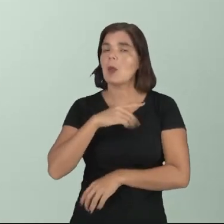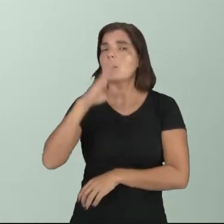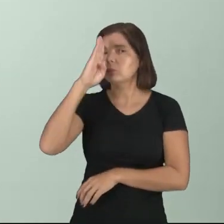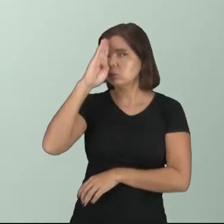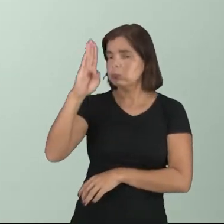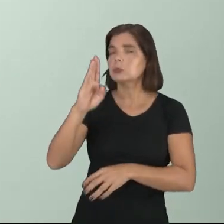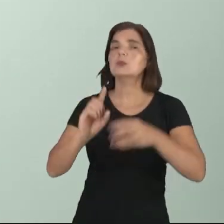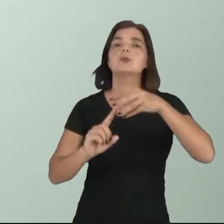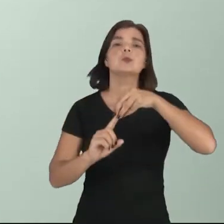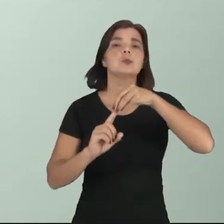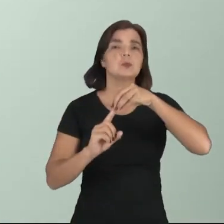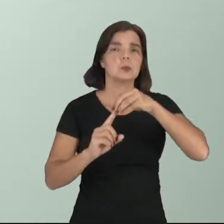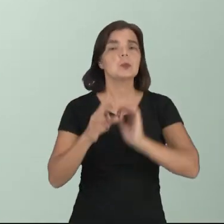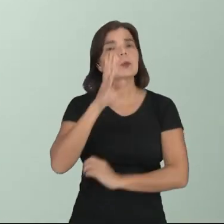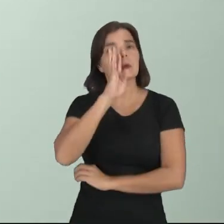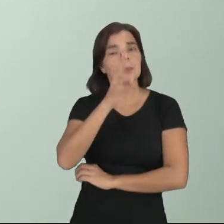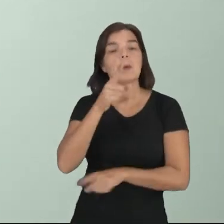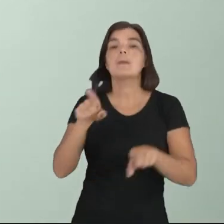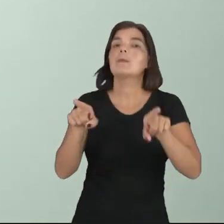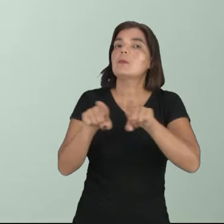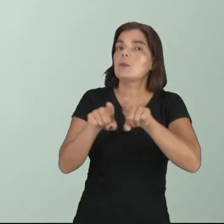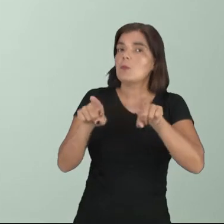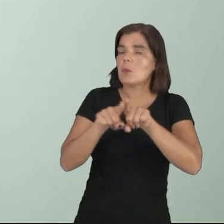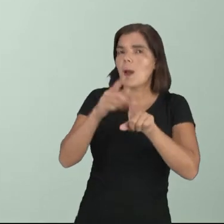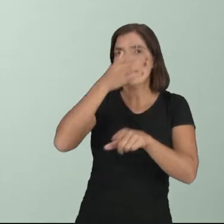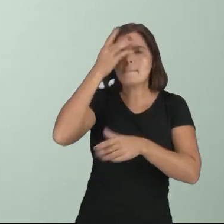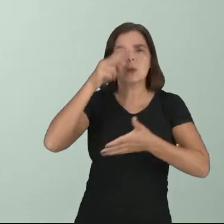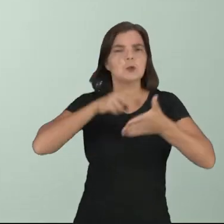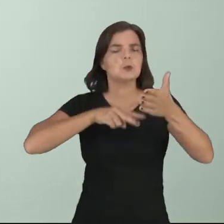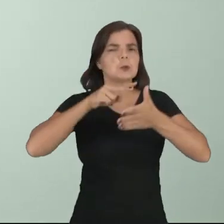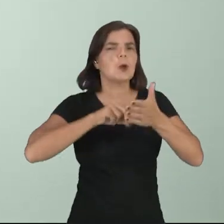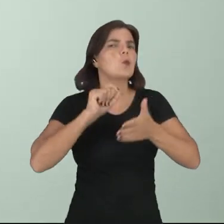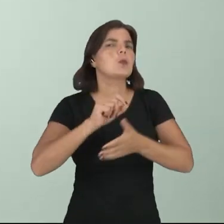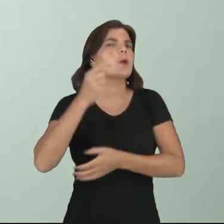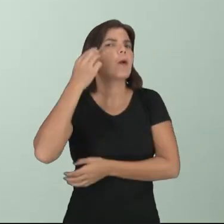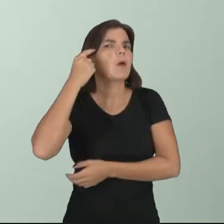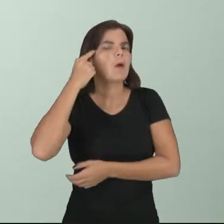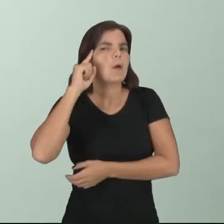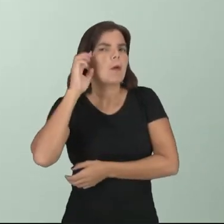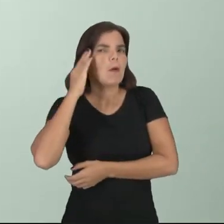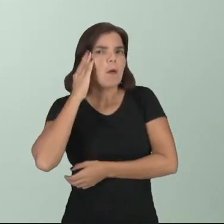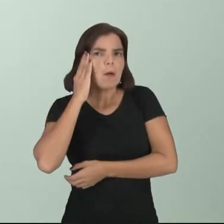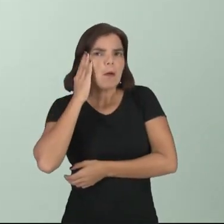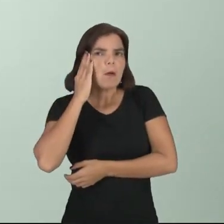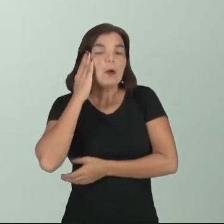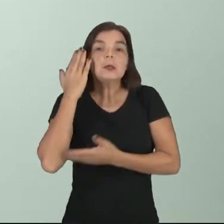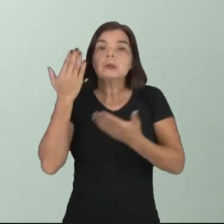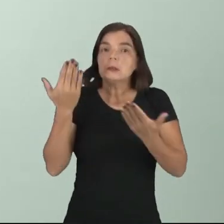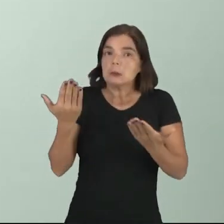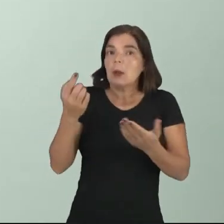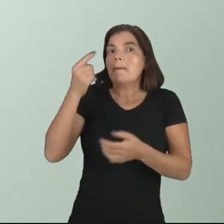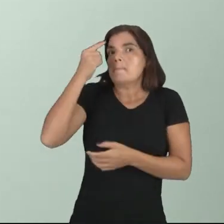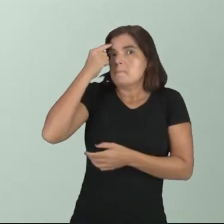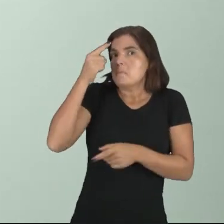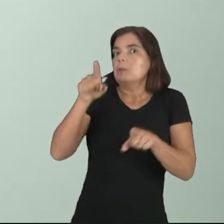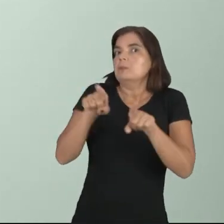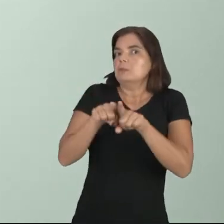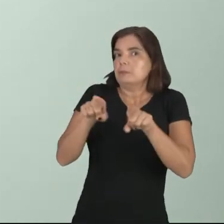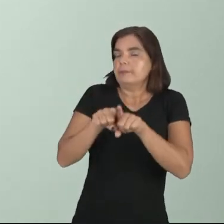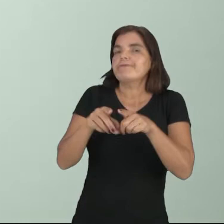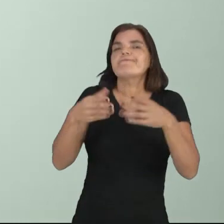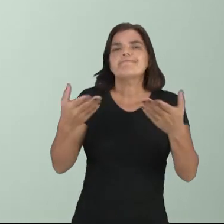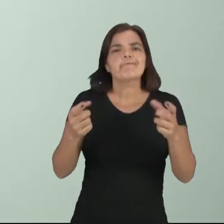objetivo principal de criticar, mas ele também pode levar o leitor a refletir, ter o objetivo de levar o leitor a